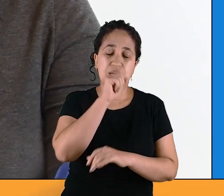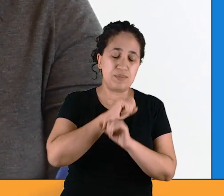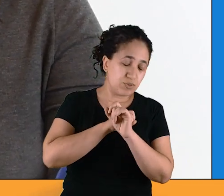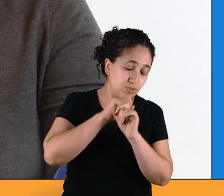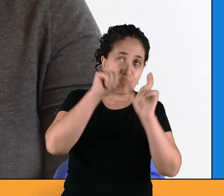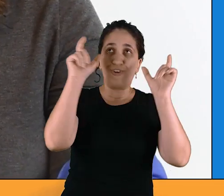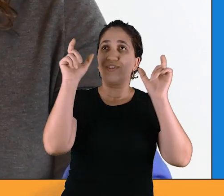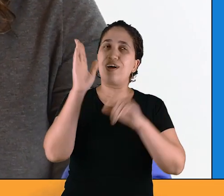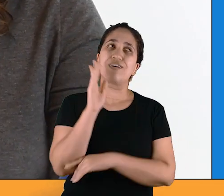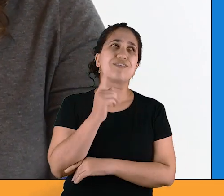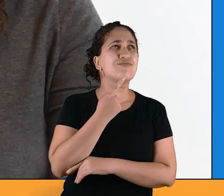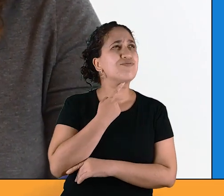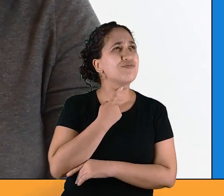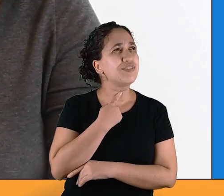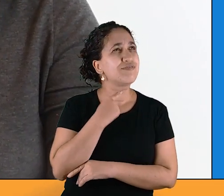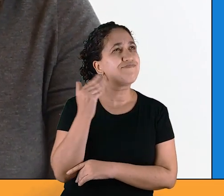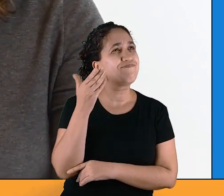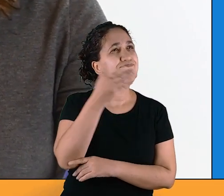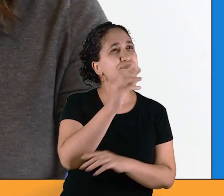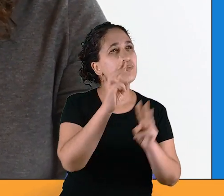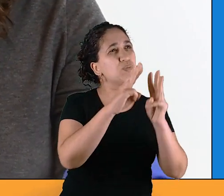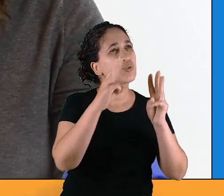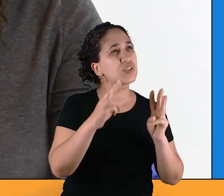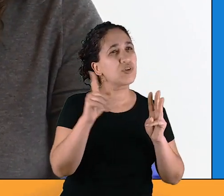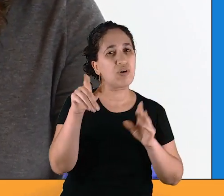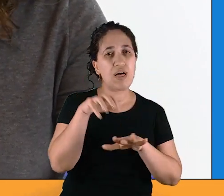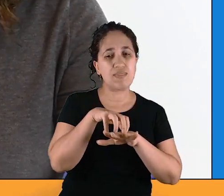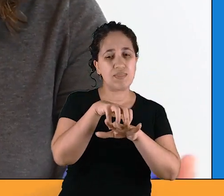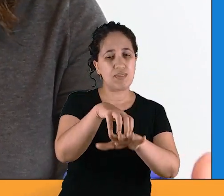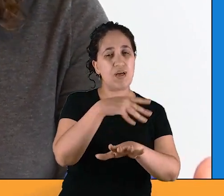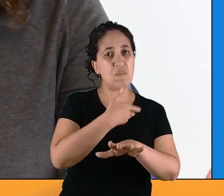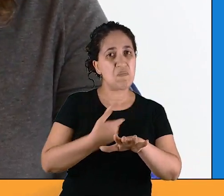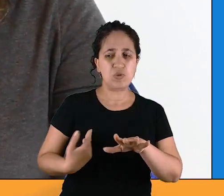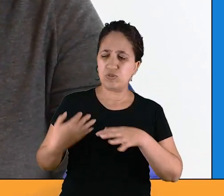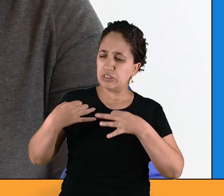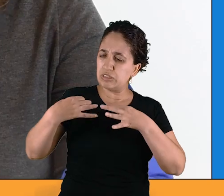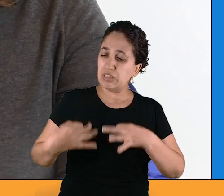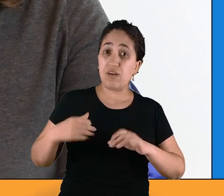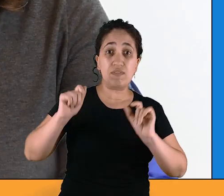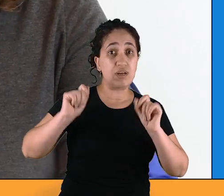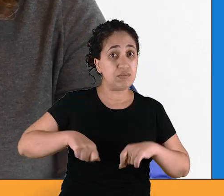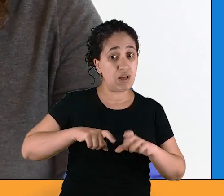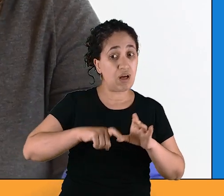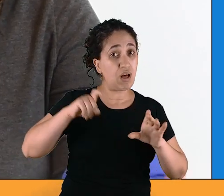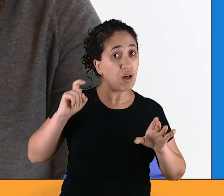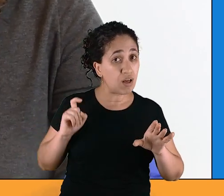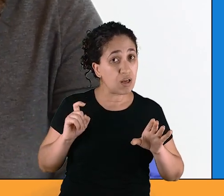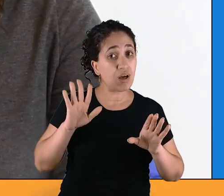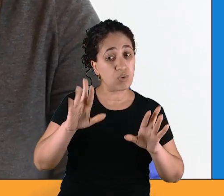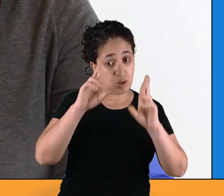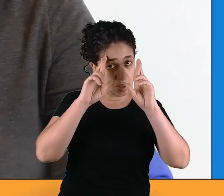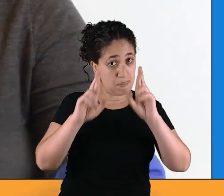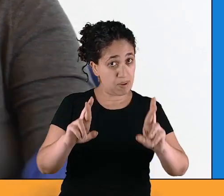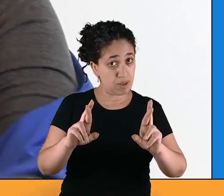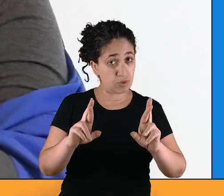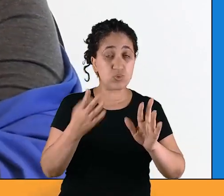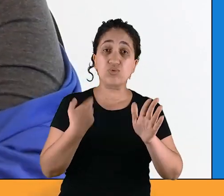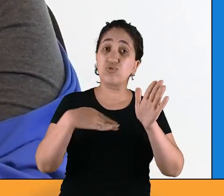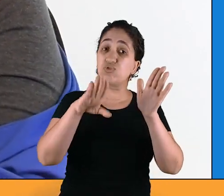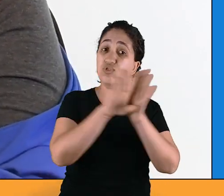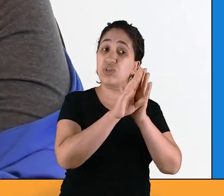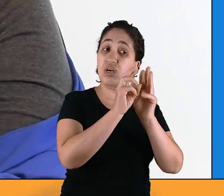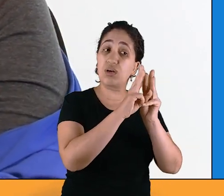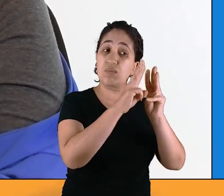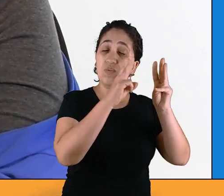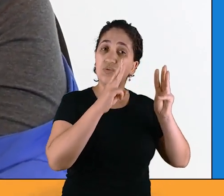sábado, desejar ir até um museu, poder usar o transporte público com dignidade, com autonomia, com respeito,